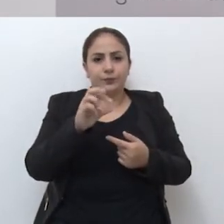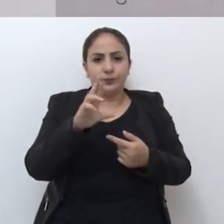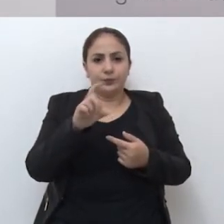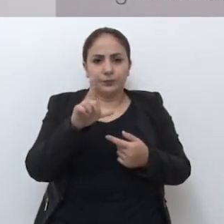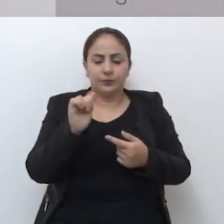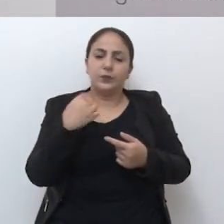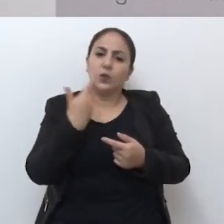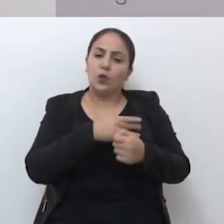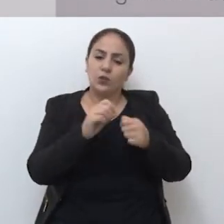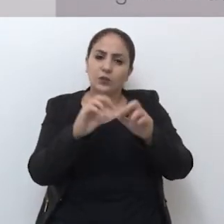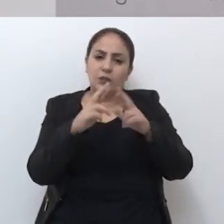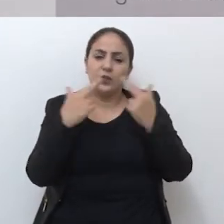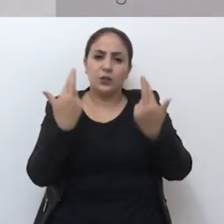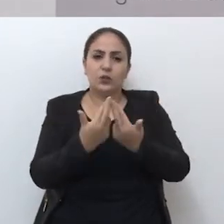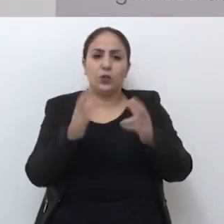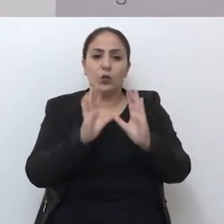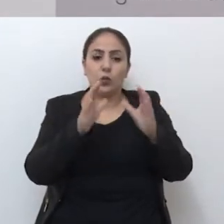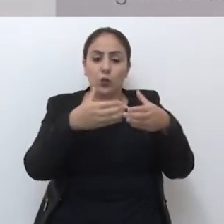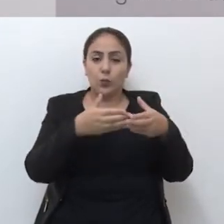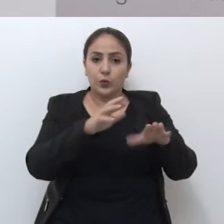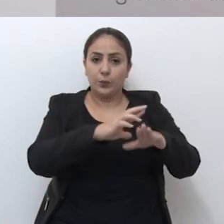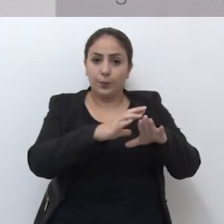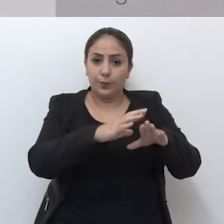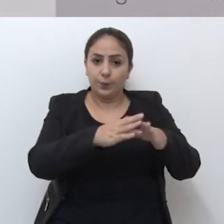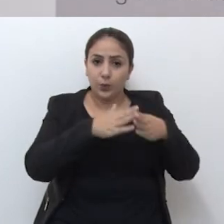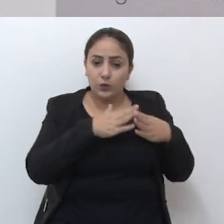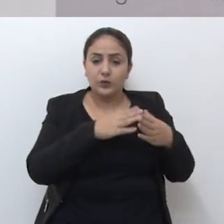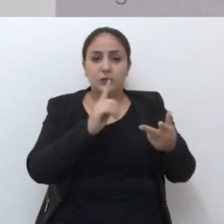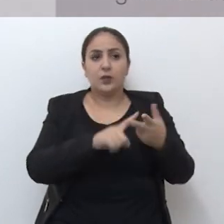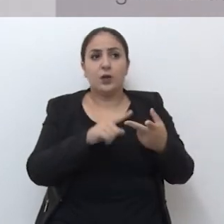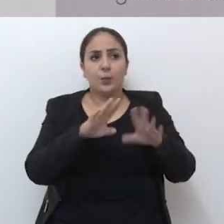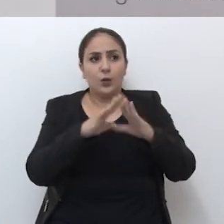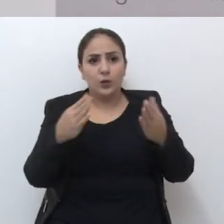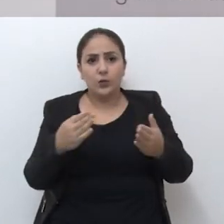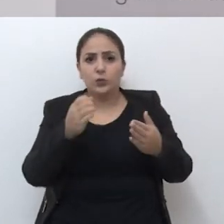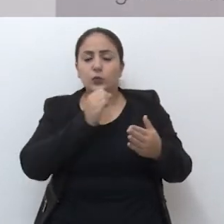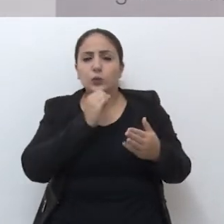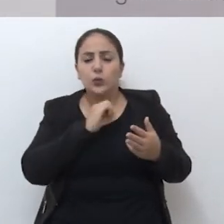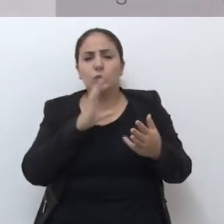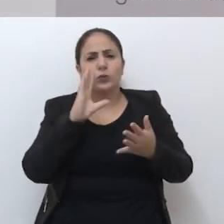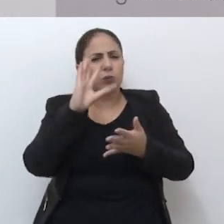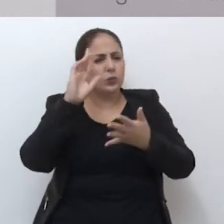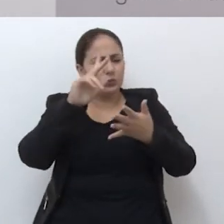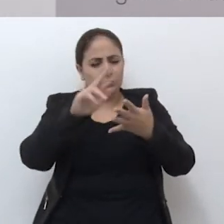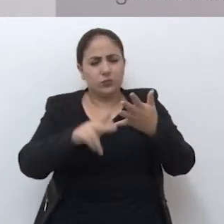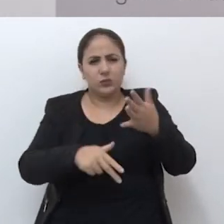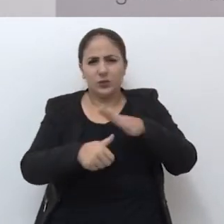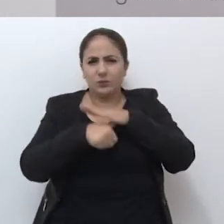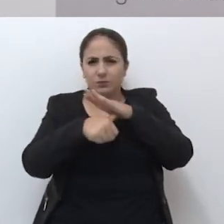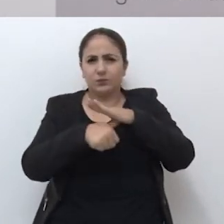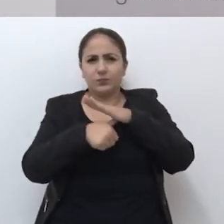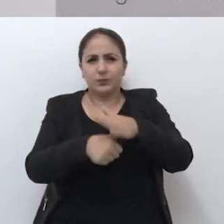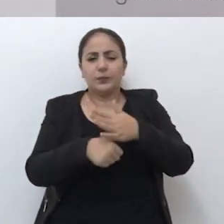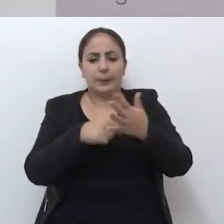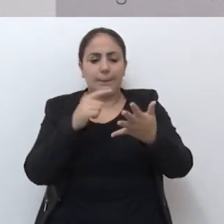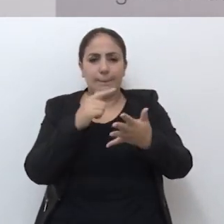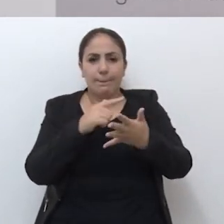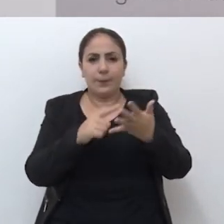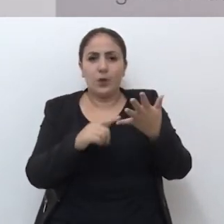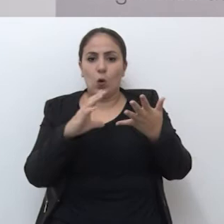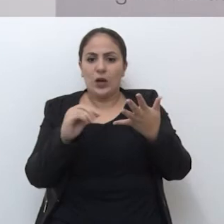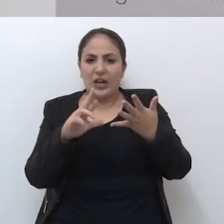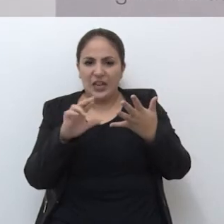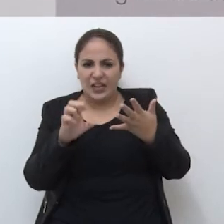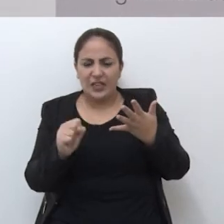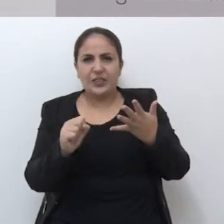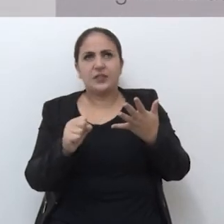vamos reunir a rede de proteção, balcão do idoso, promotoria, defensoria pública, centro de referência especializado em assistência